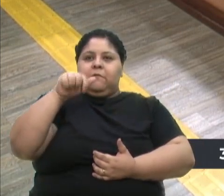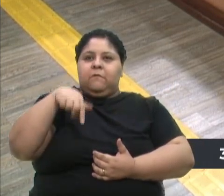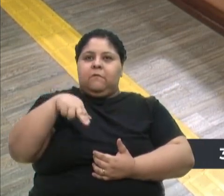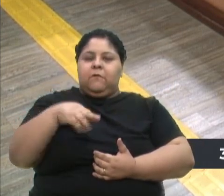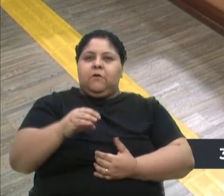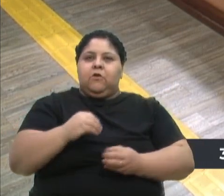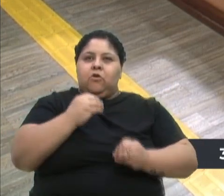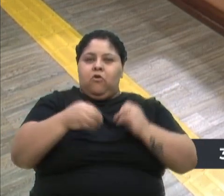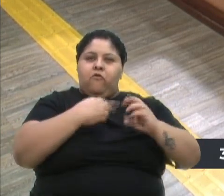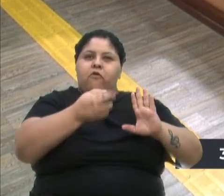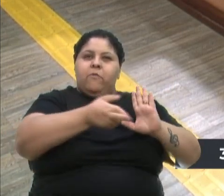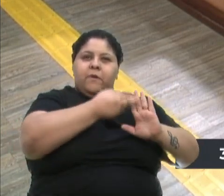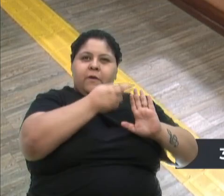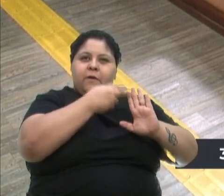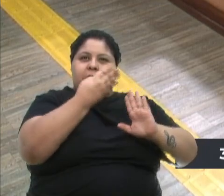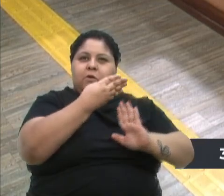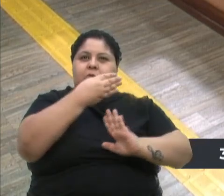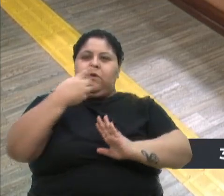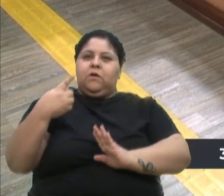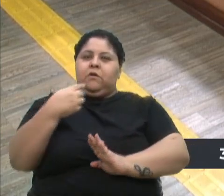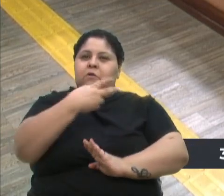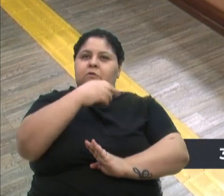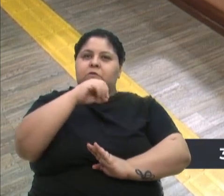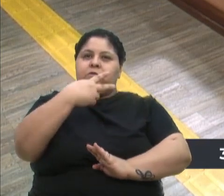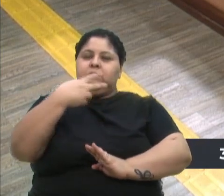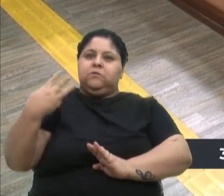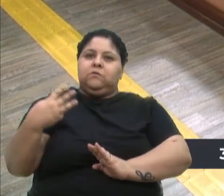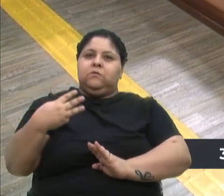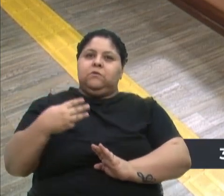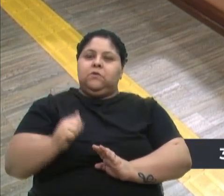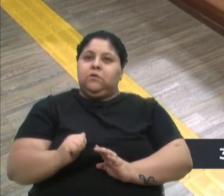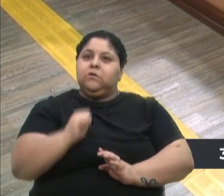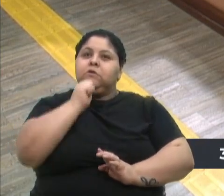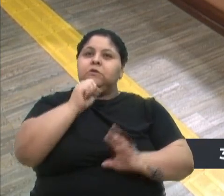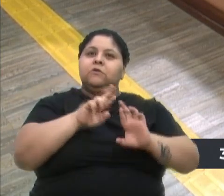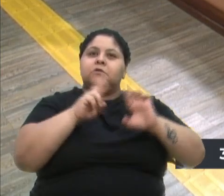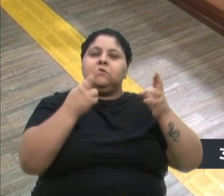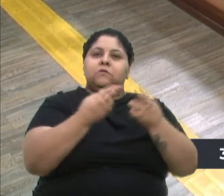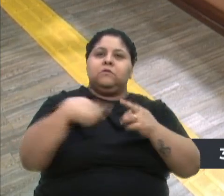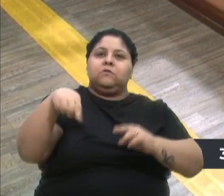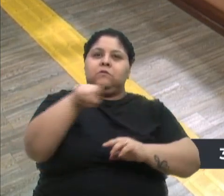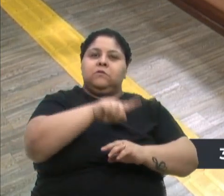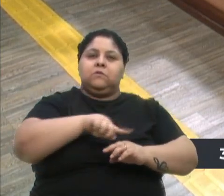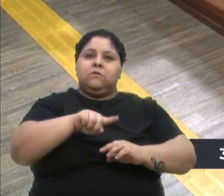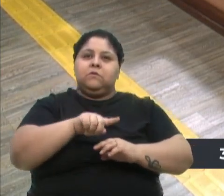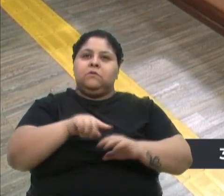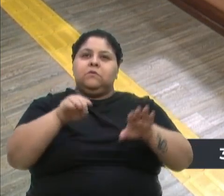41/2023. E eu suspendo a sessão para que a gente forme a